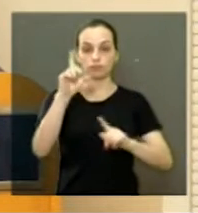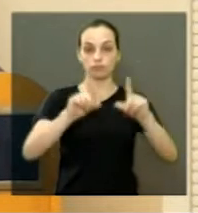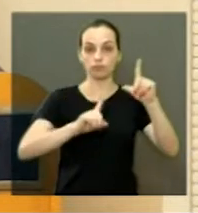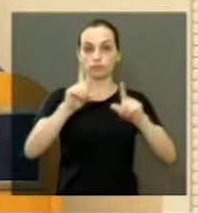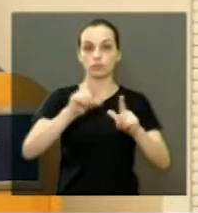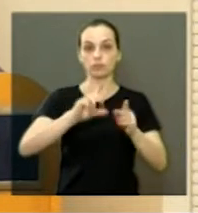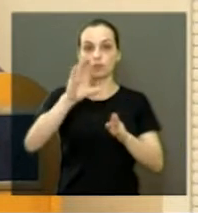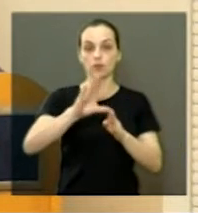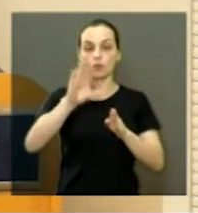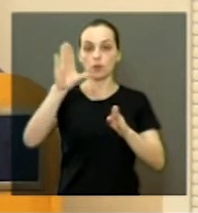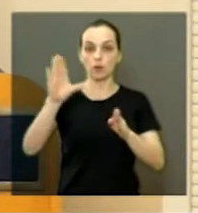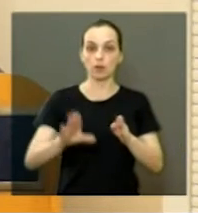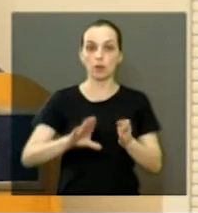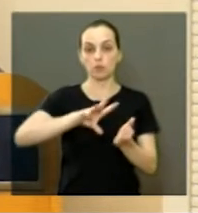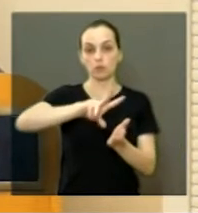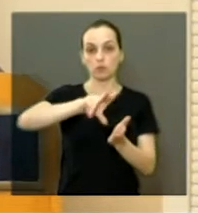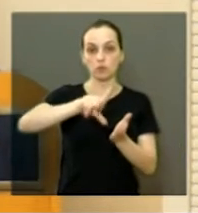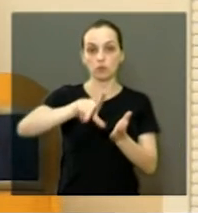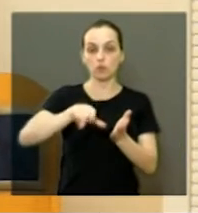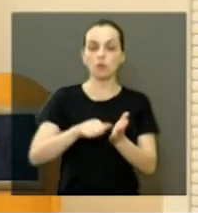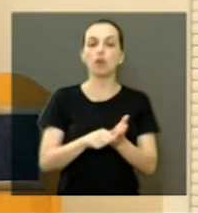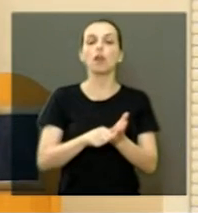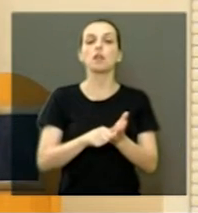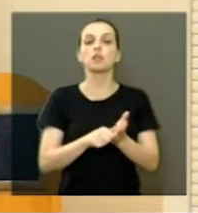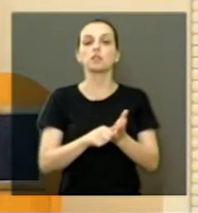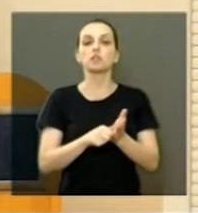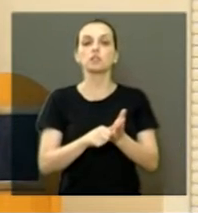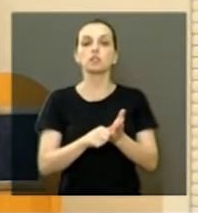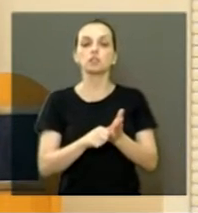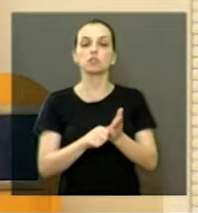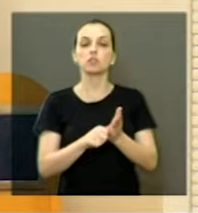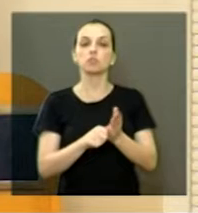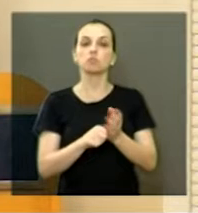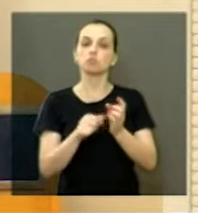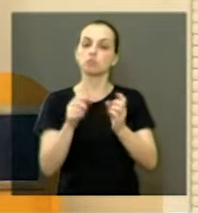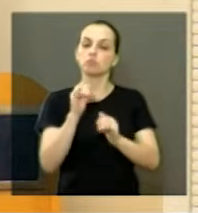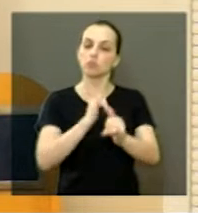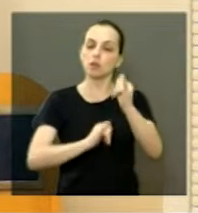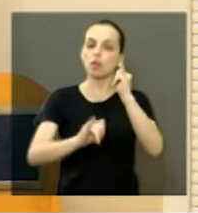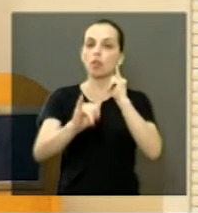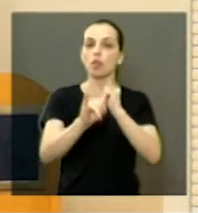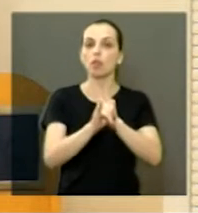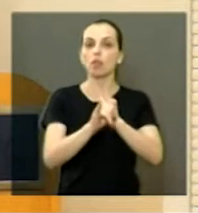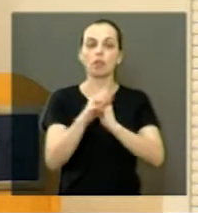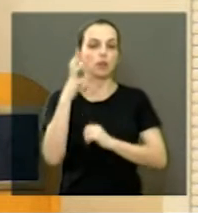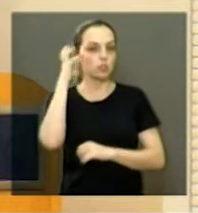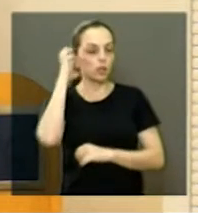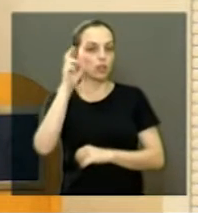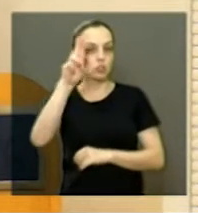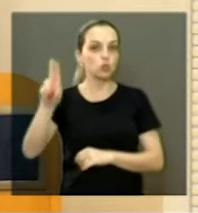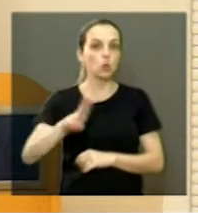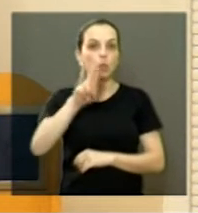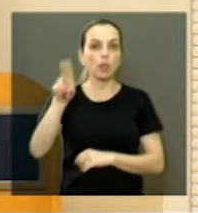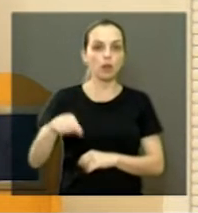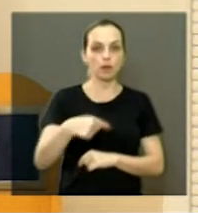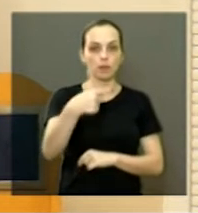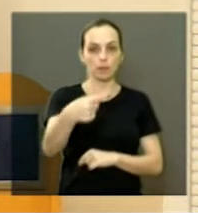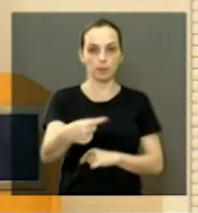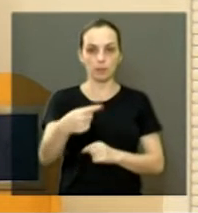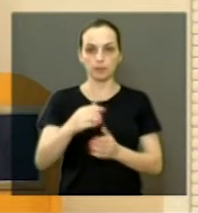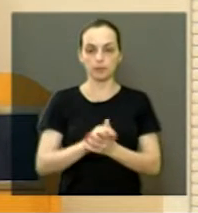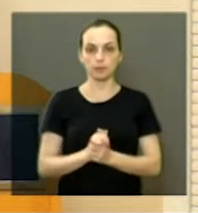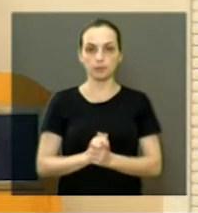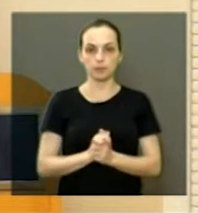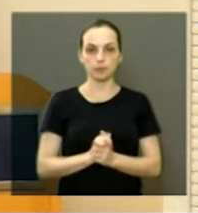sociais e logo mais pela rádio em área é favor passar um filme vai mostrar um pouquinho momento que a gente